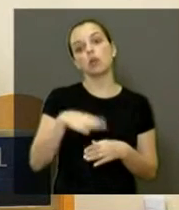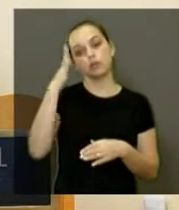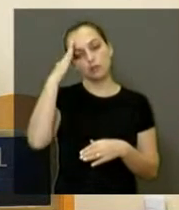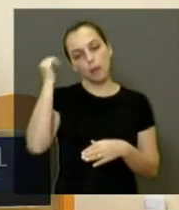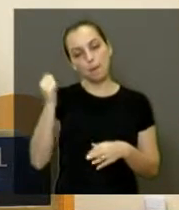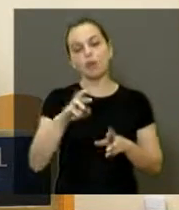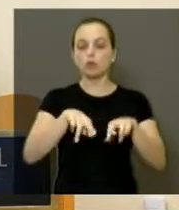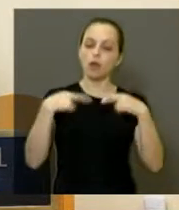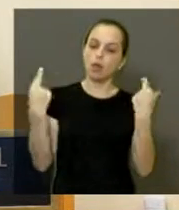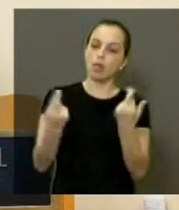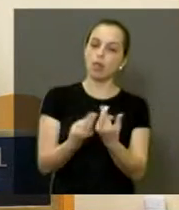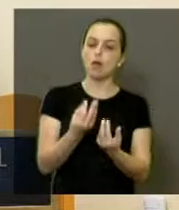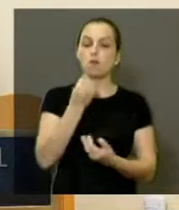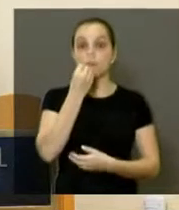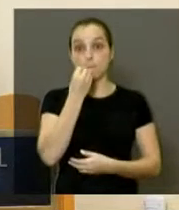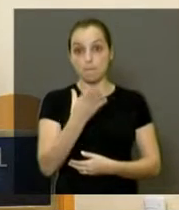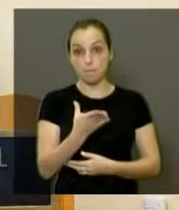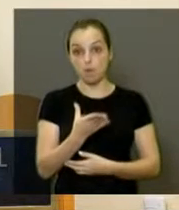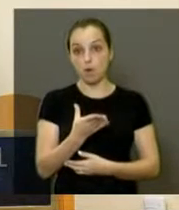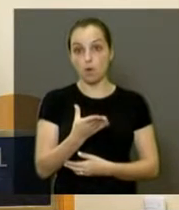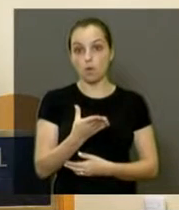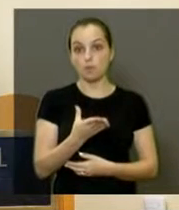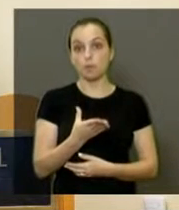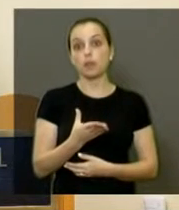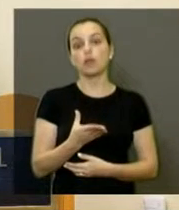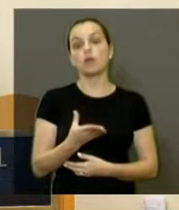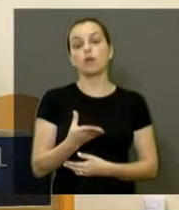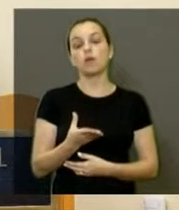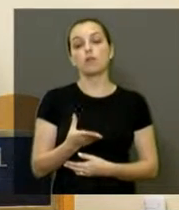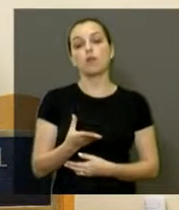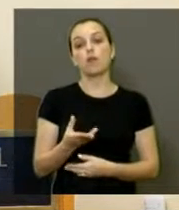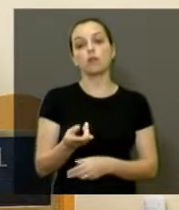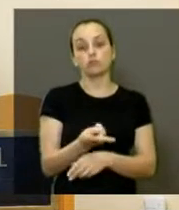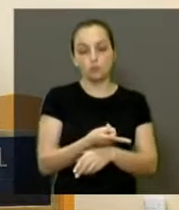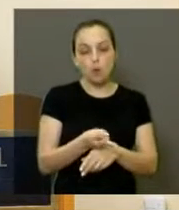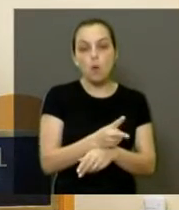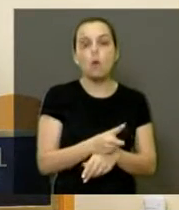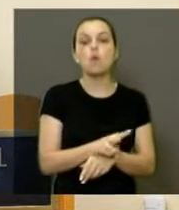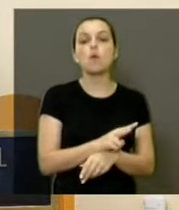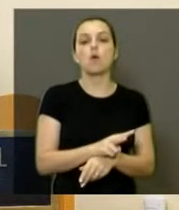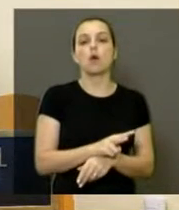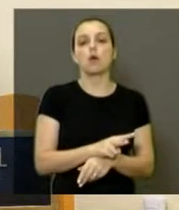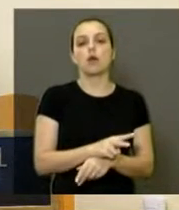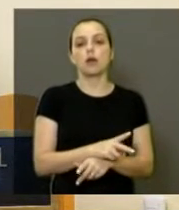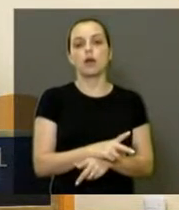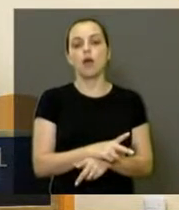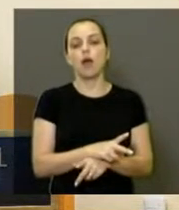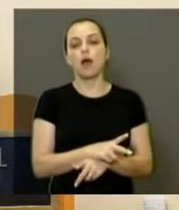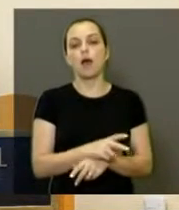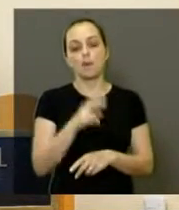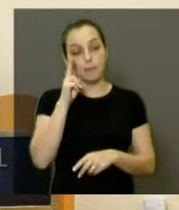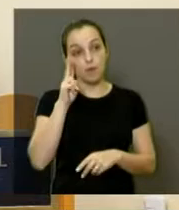foi muito bom. Vou procurar a gravação para ver e realmente